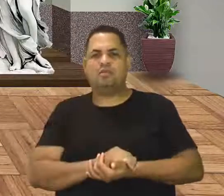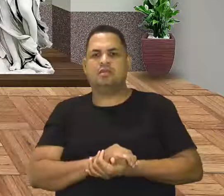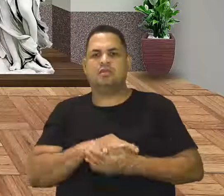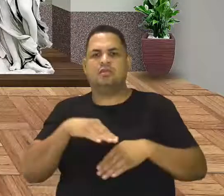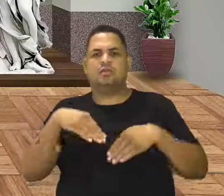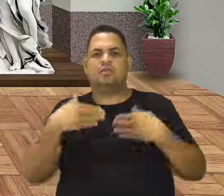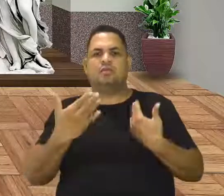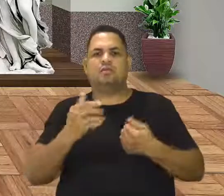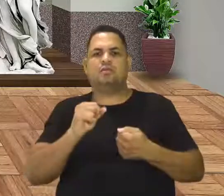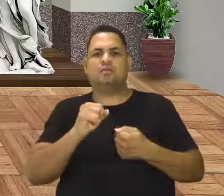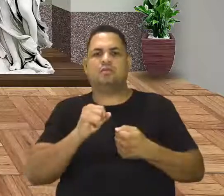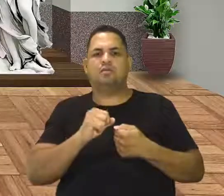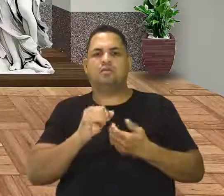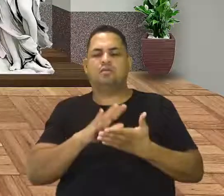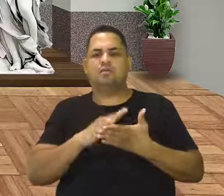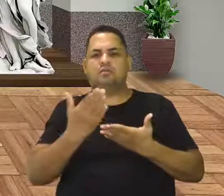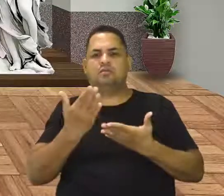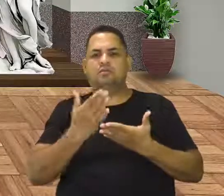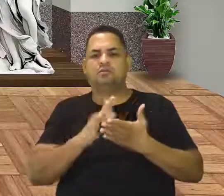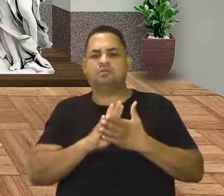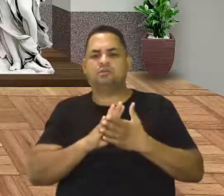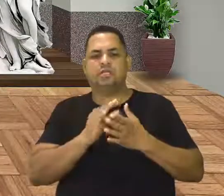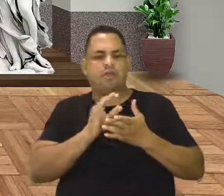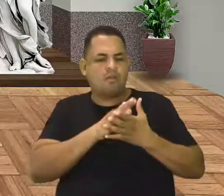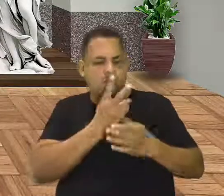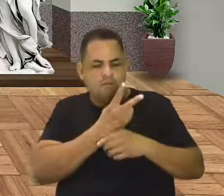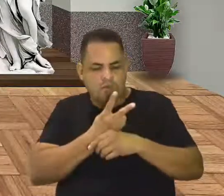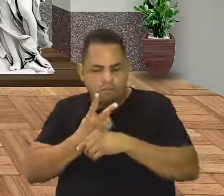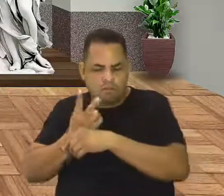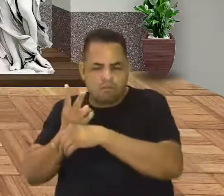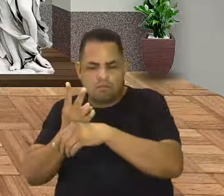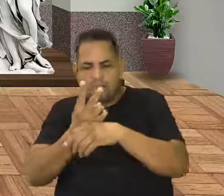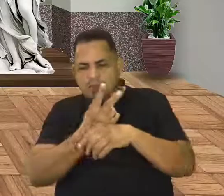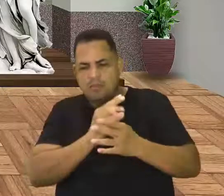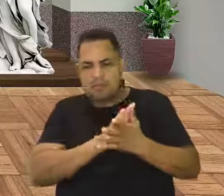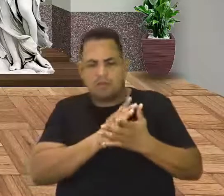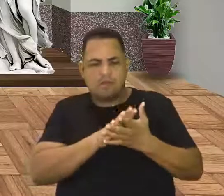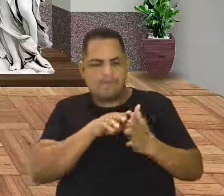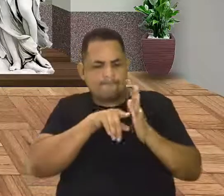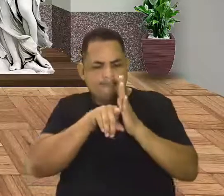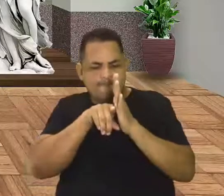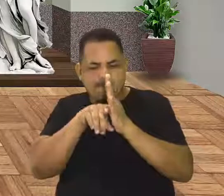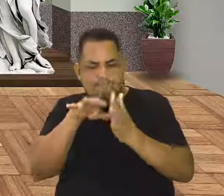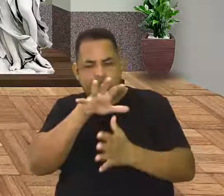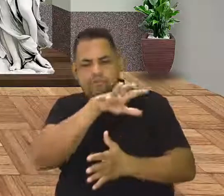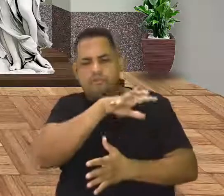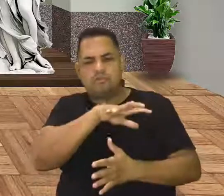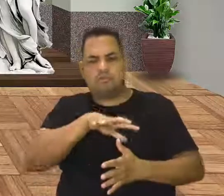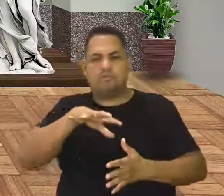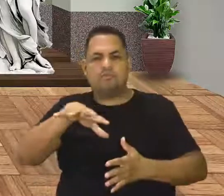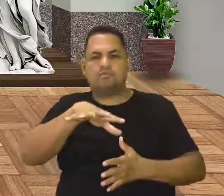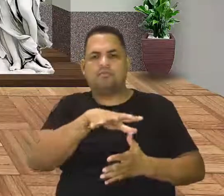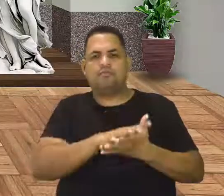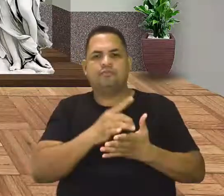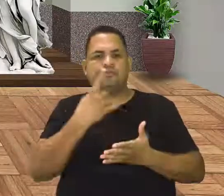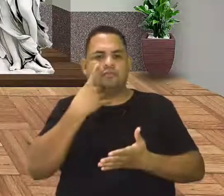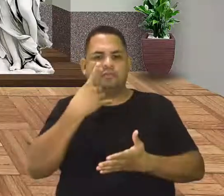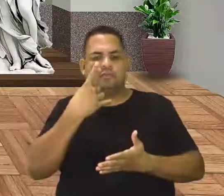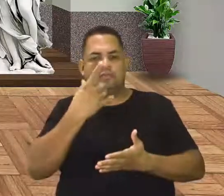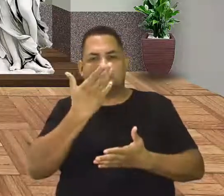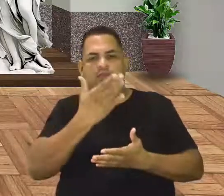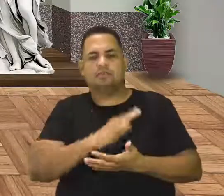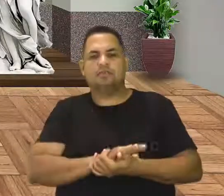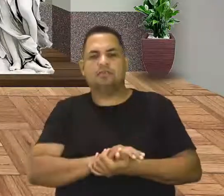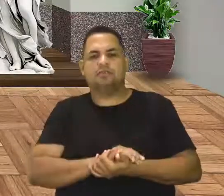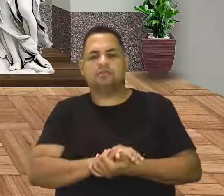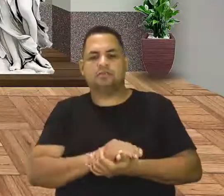fazer em todo o mar o levantamento de área até porque os americanos me Contavam com Olheiros do